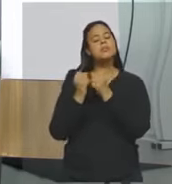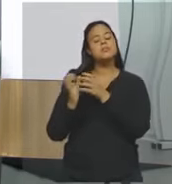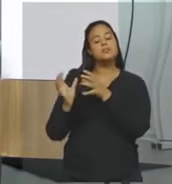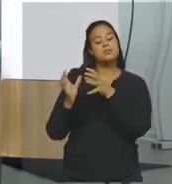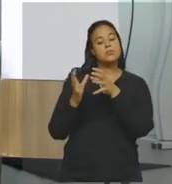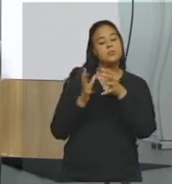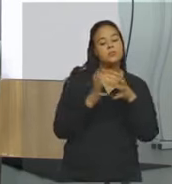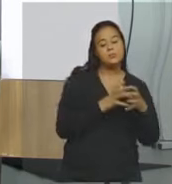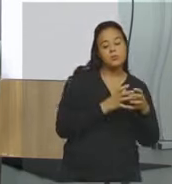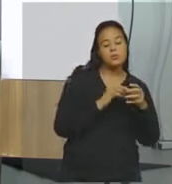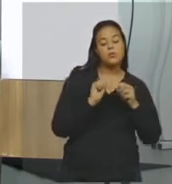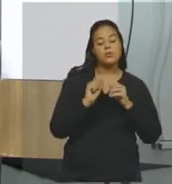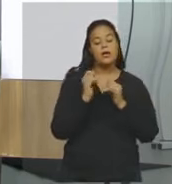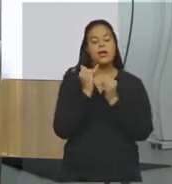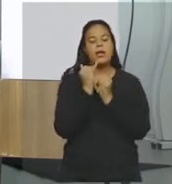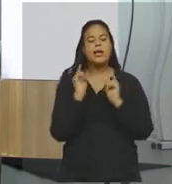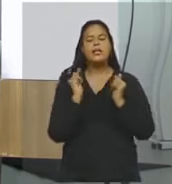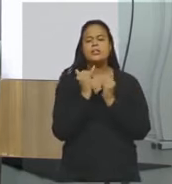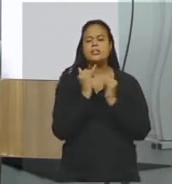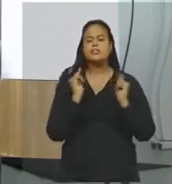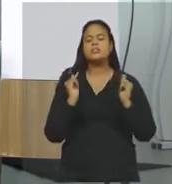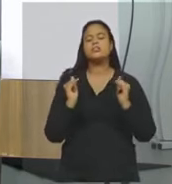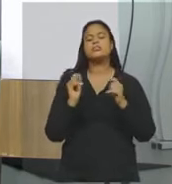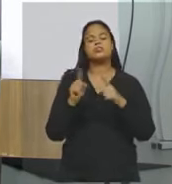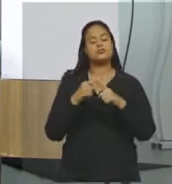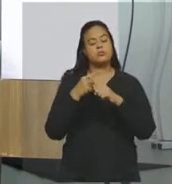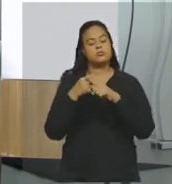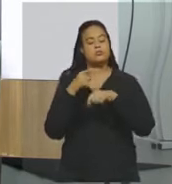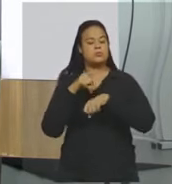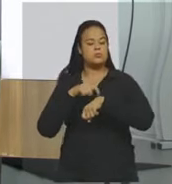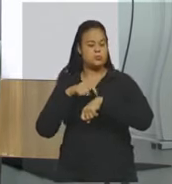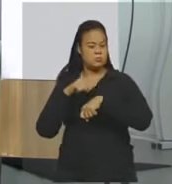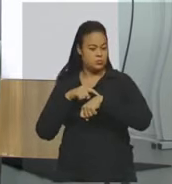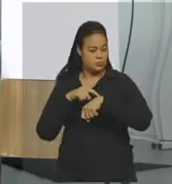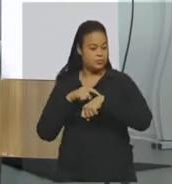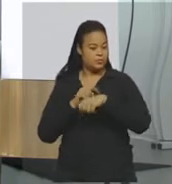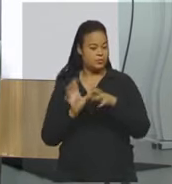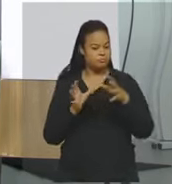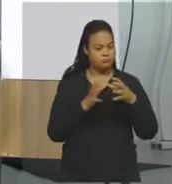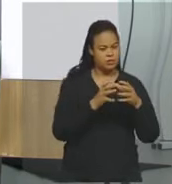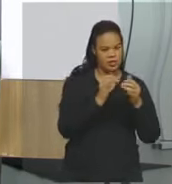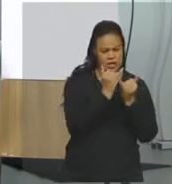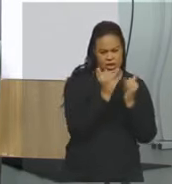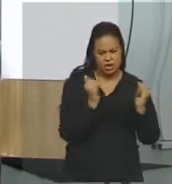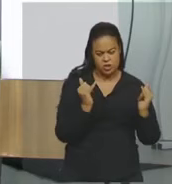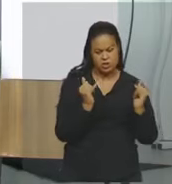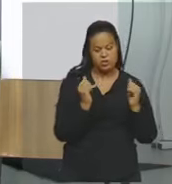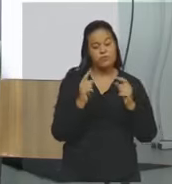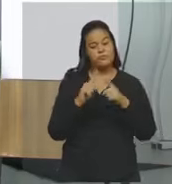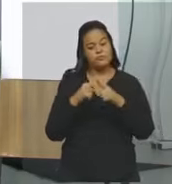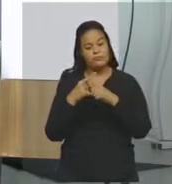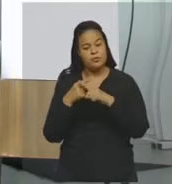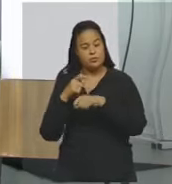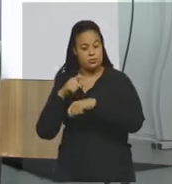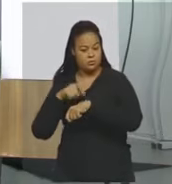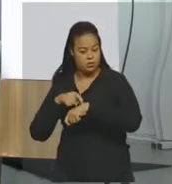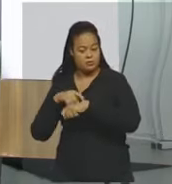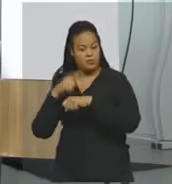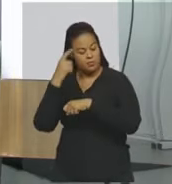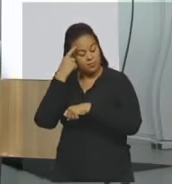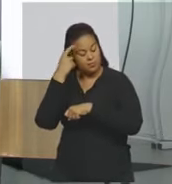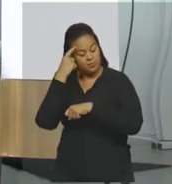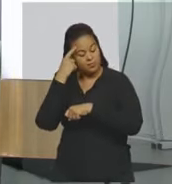dividida por tempo. Existem as duas opções aí para a gente pensar de forma geral no conceito de